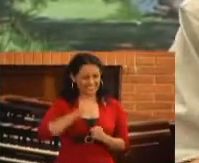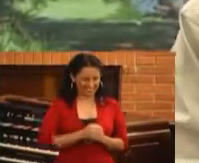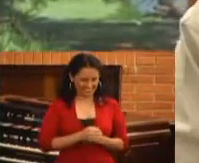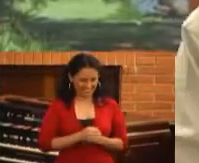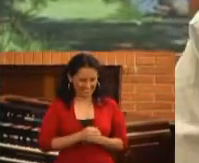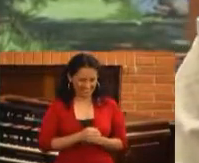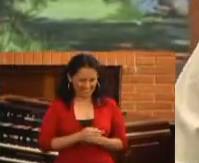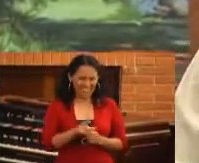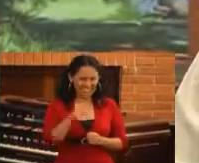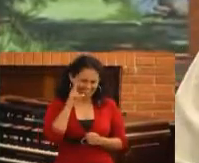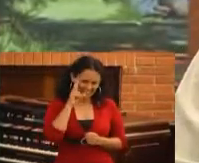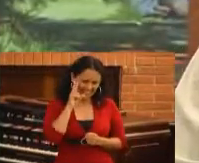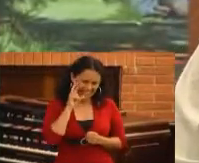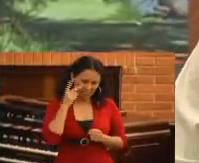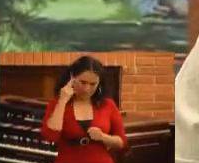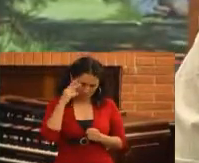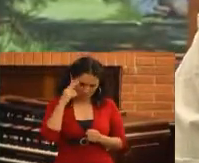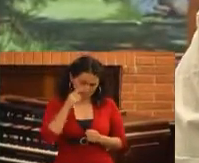um tesouro?